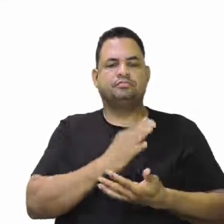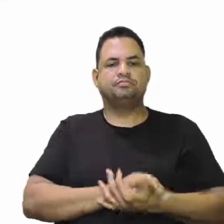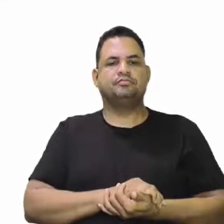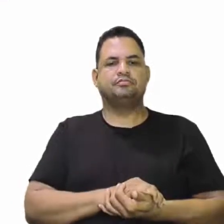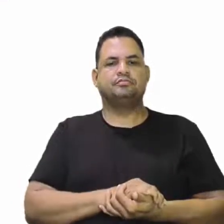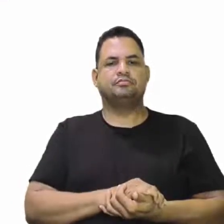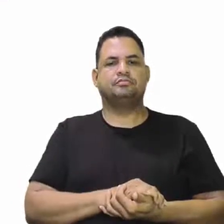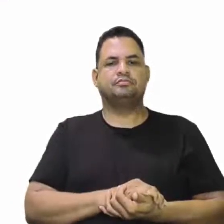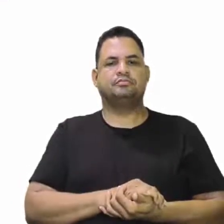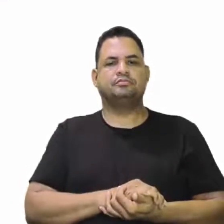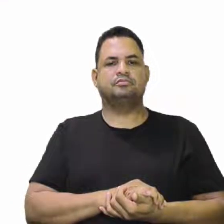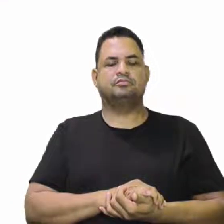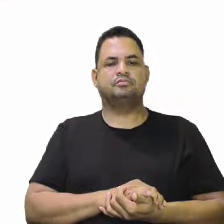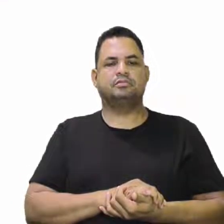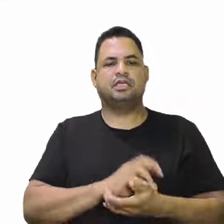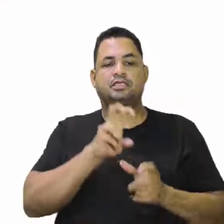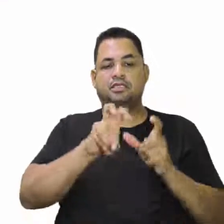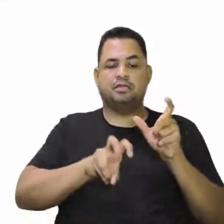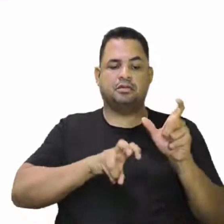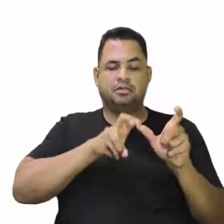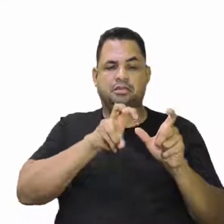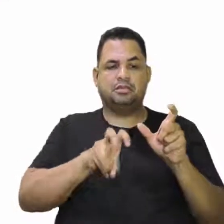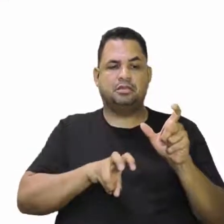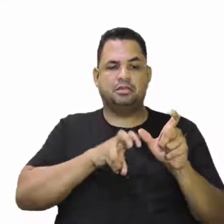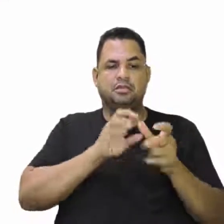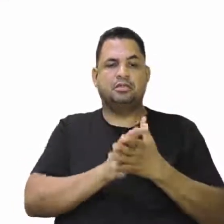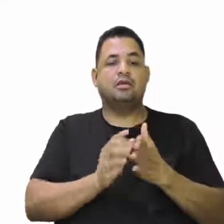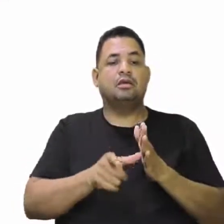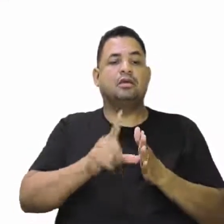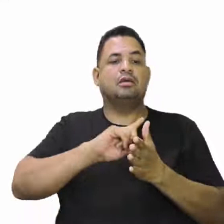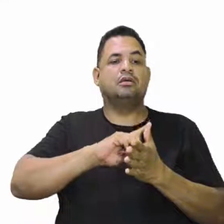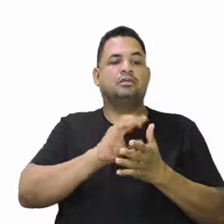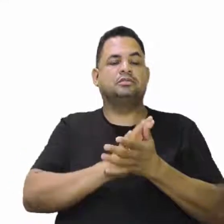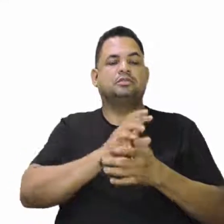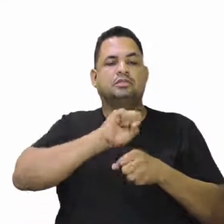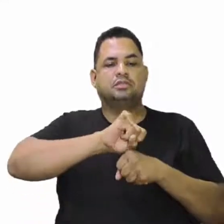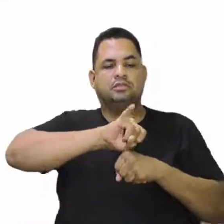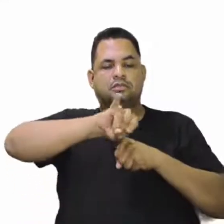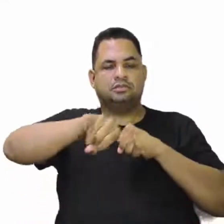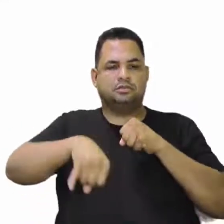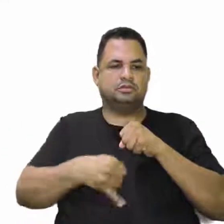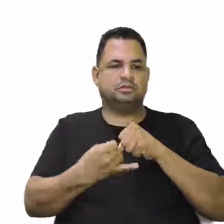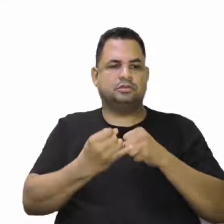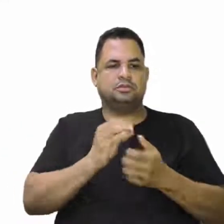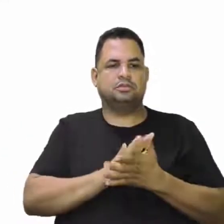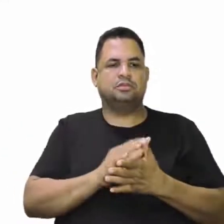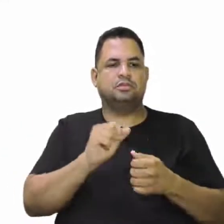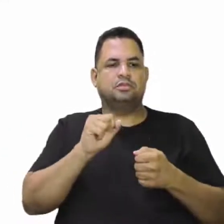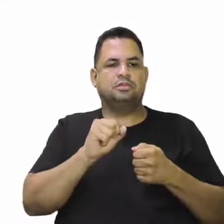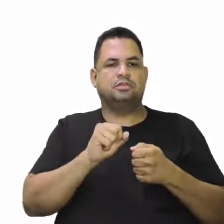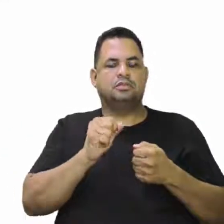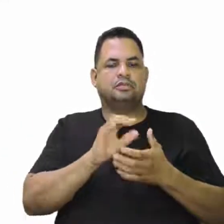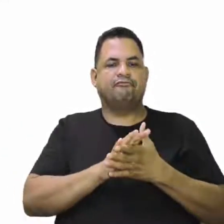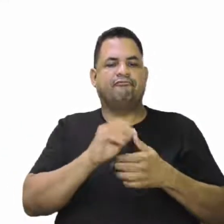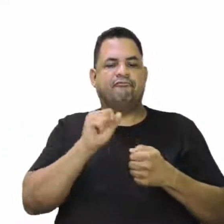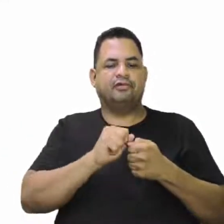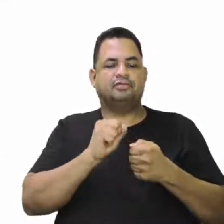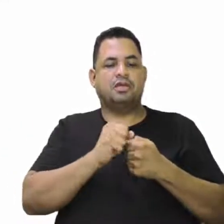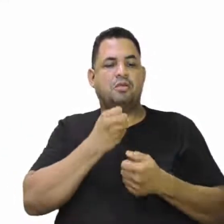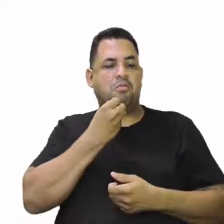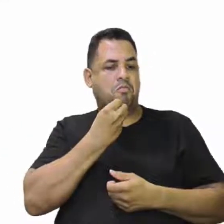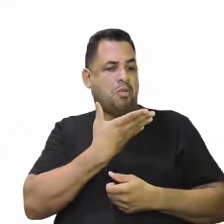em advérbio e antes ele era adjetivo. Faça o bem. Bem. Então, é